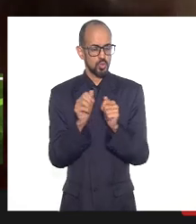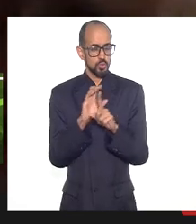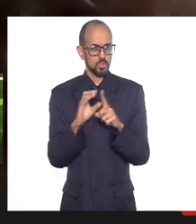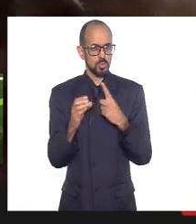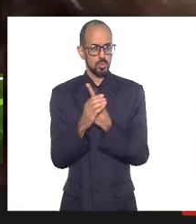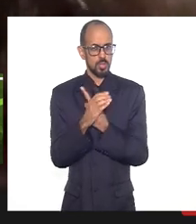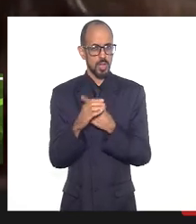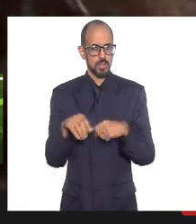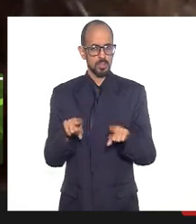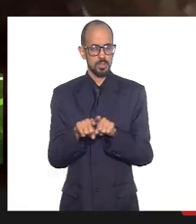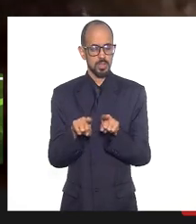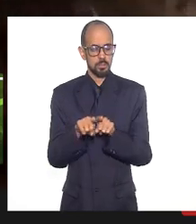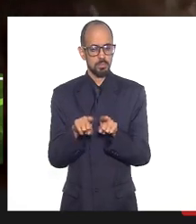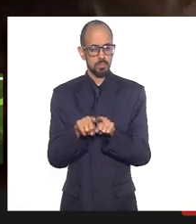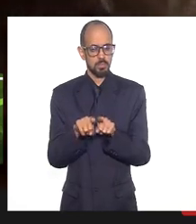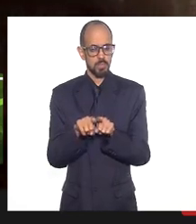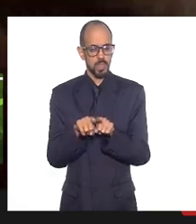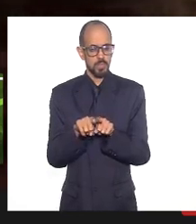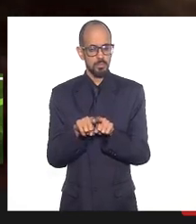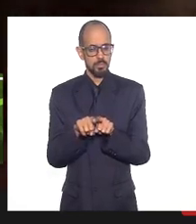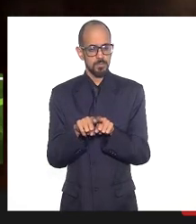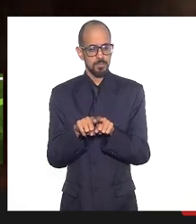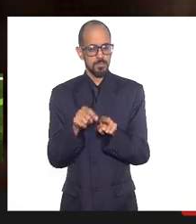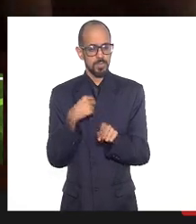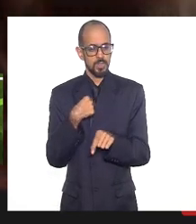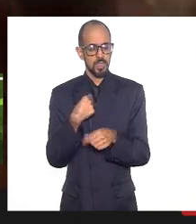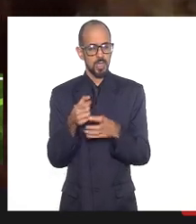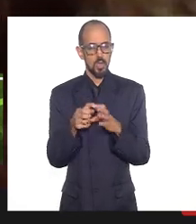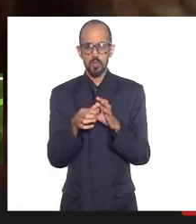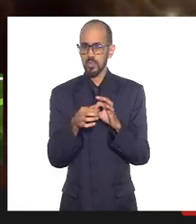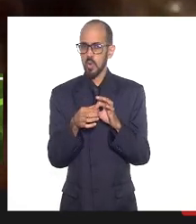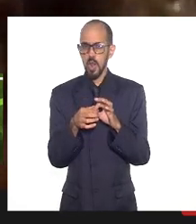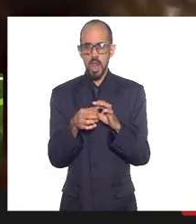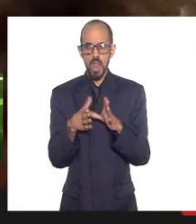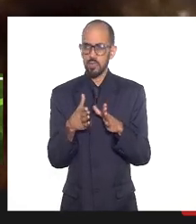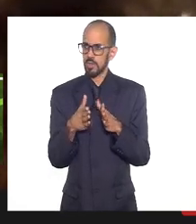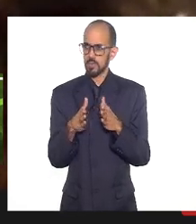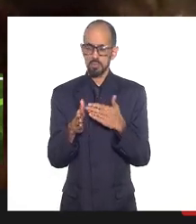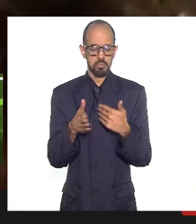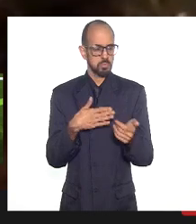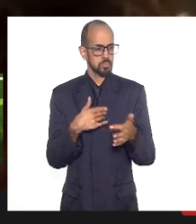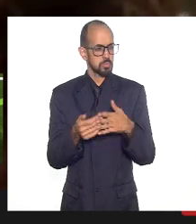comunidades, né? E me coloco à disposição, coloco